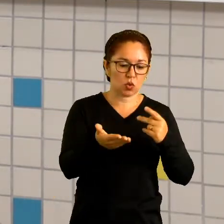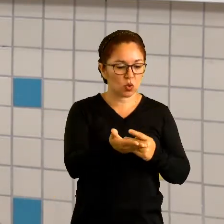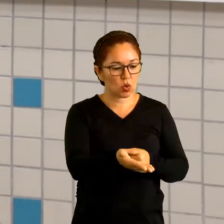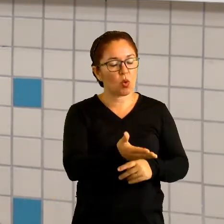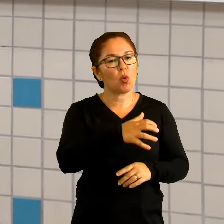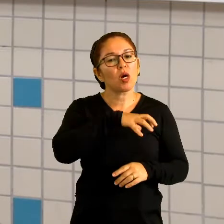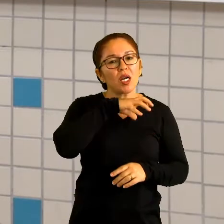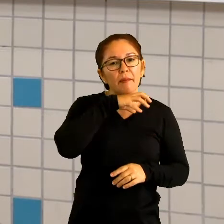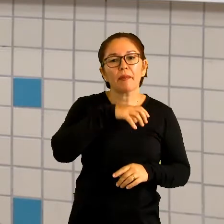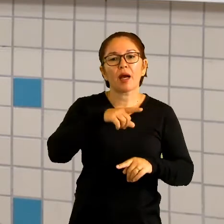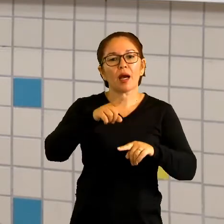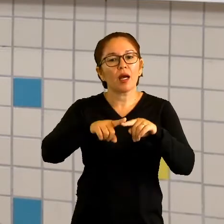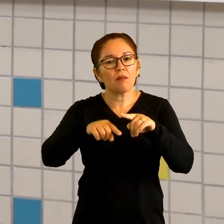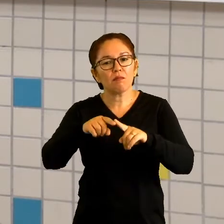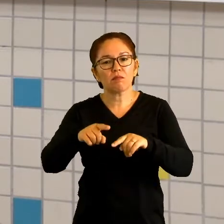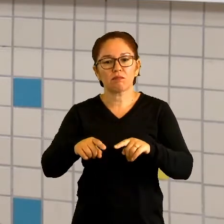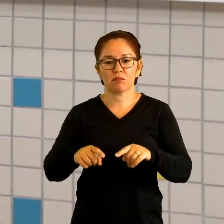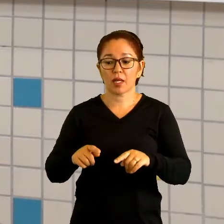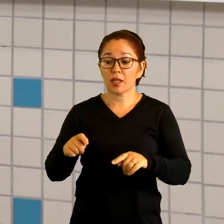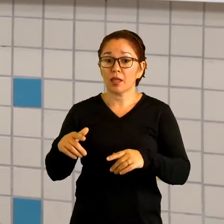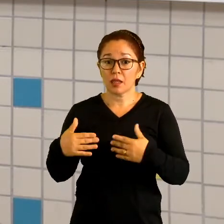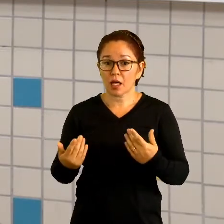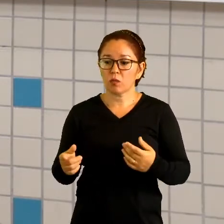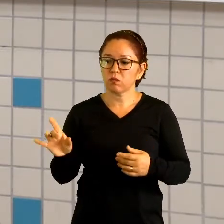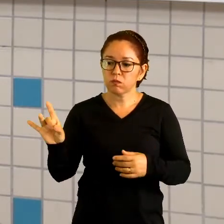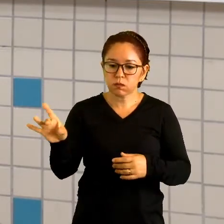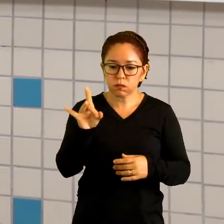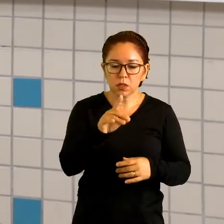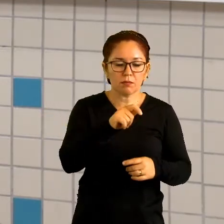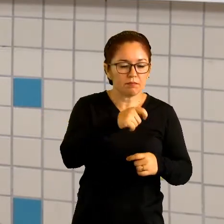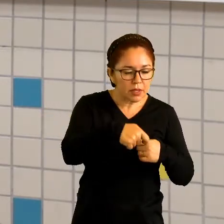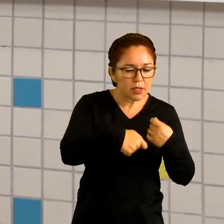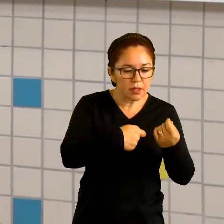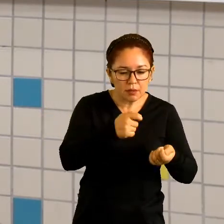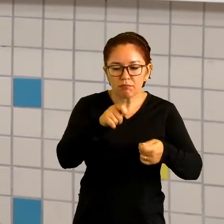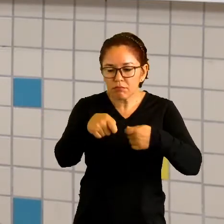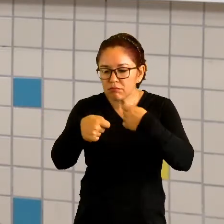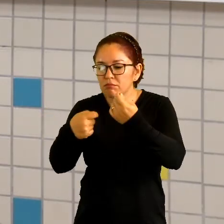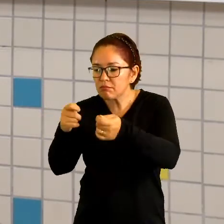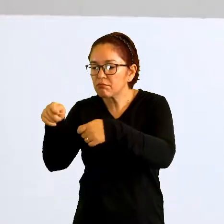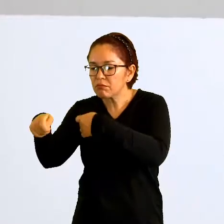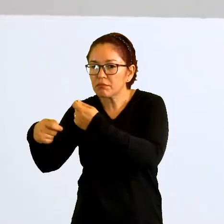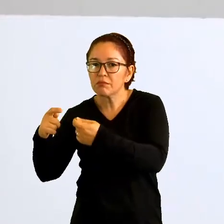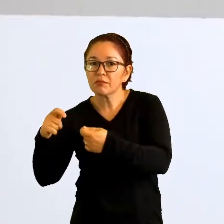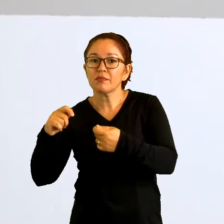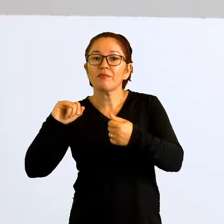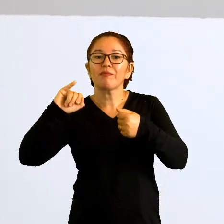seja, o adjetivo é uma classe de palavras que indica o que, Fava?